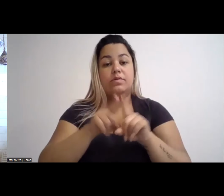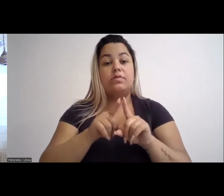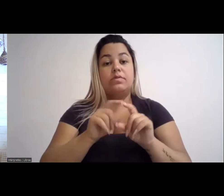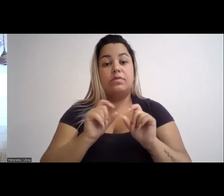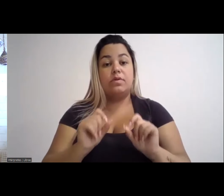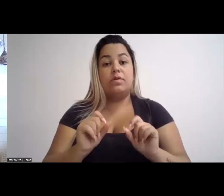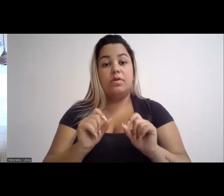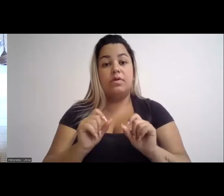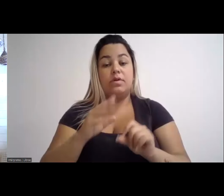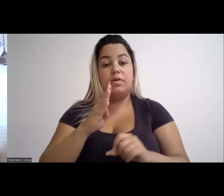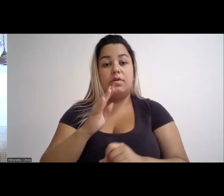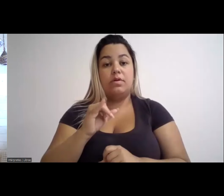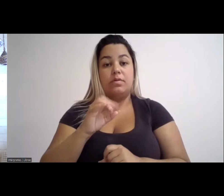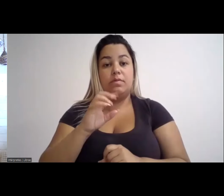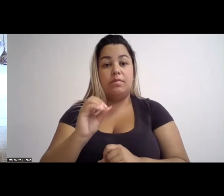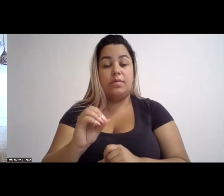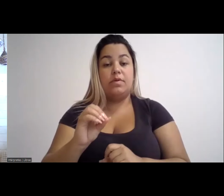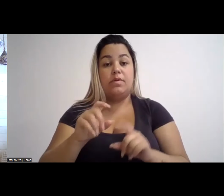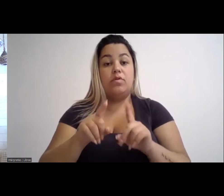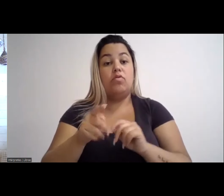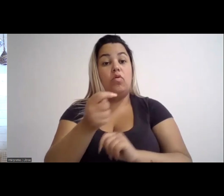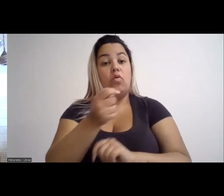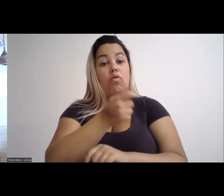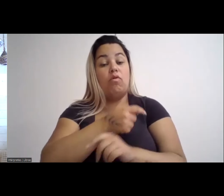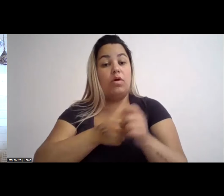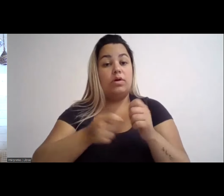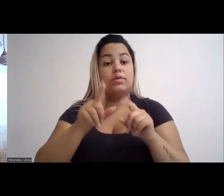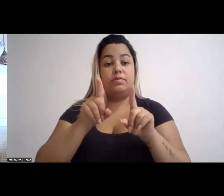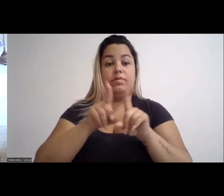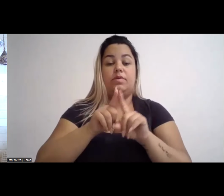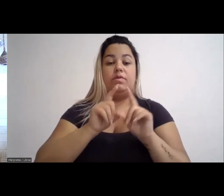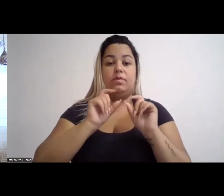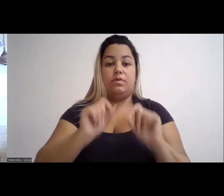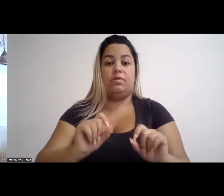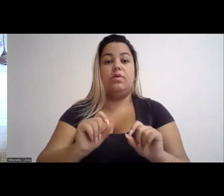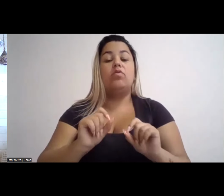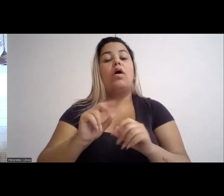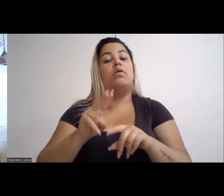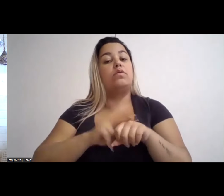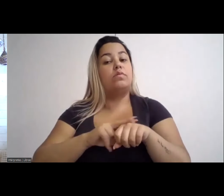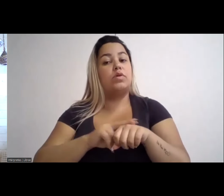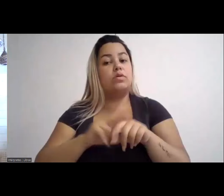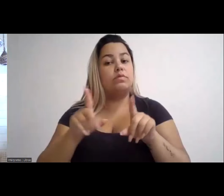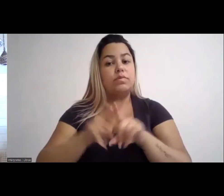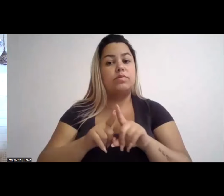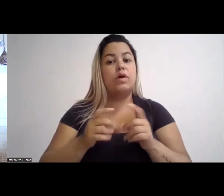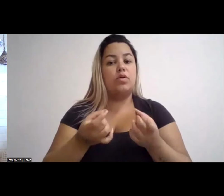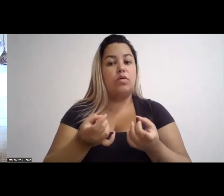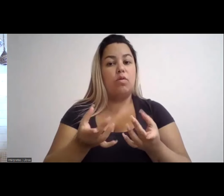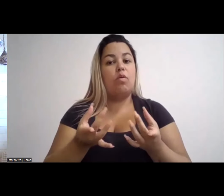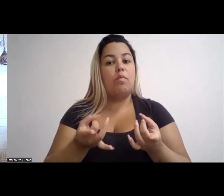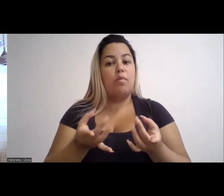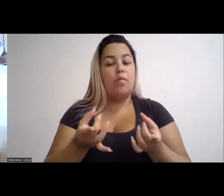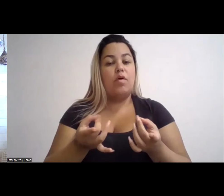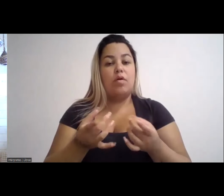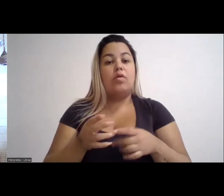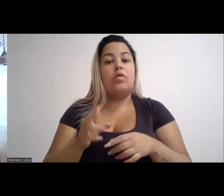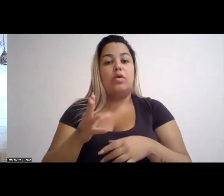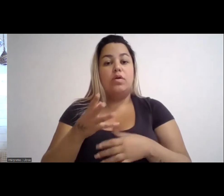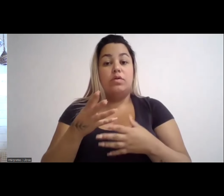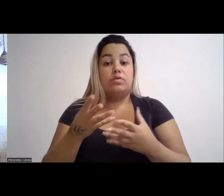da bioeconomia, da economia circular, da economia verde, do comércio justo, do consumo